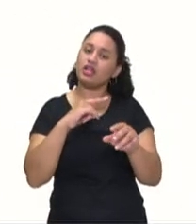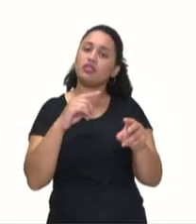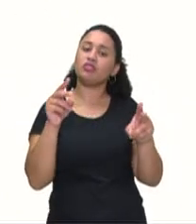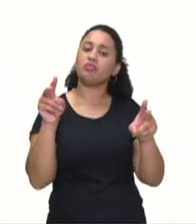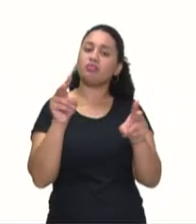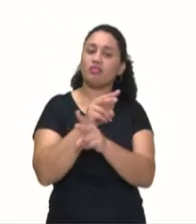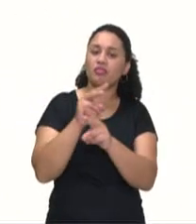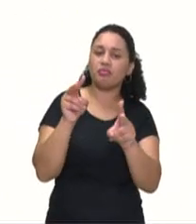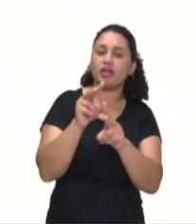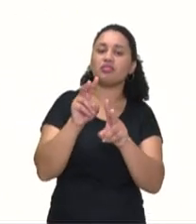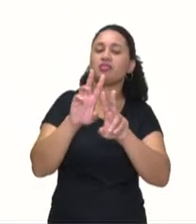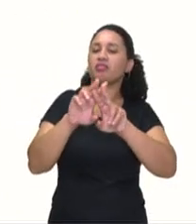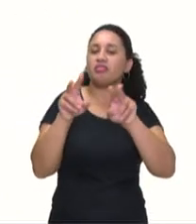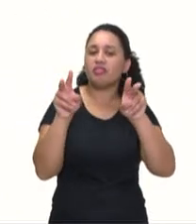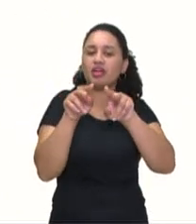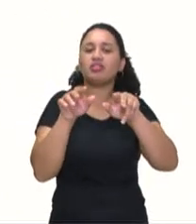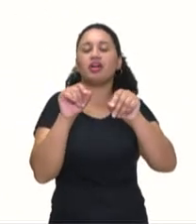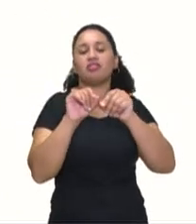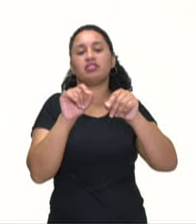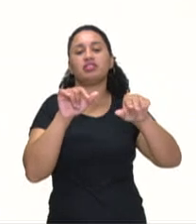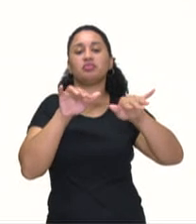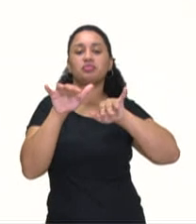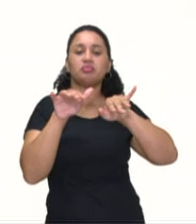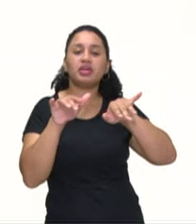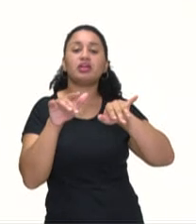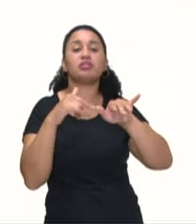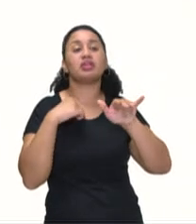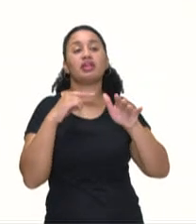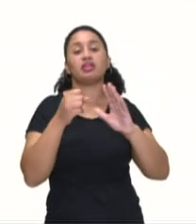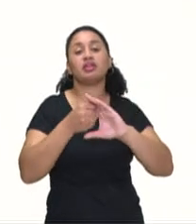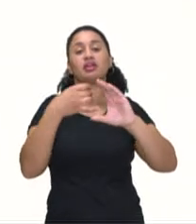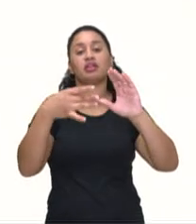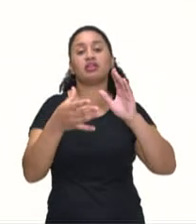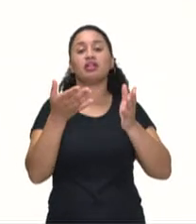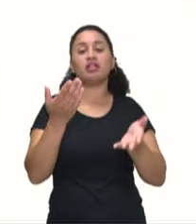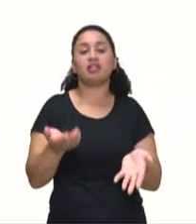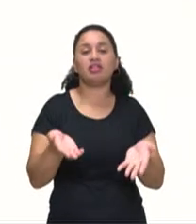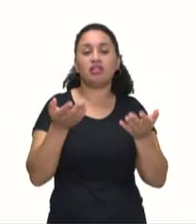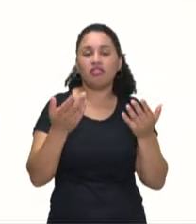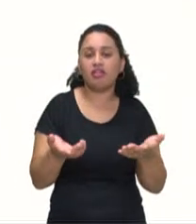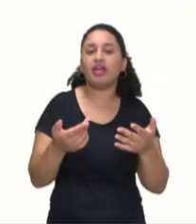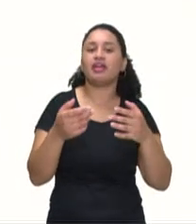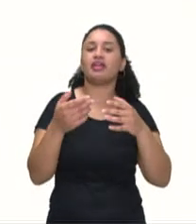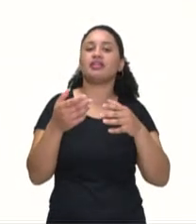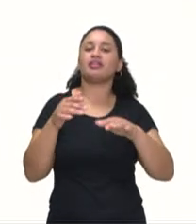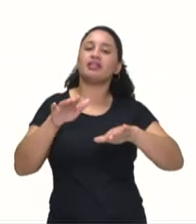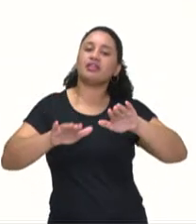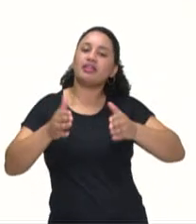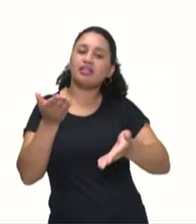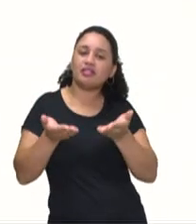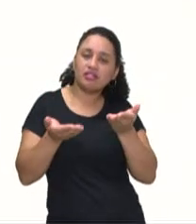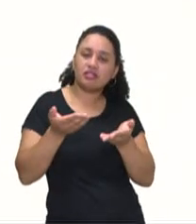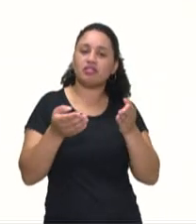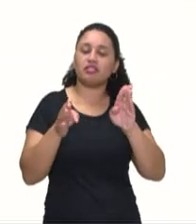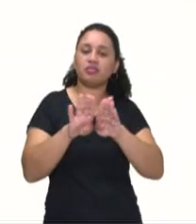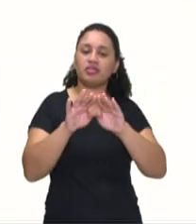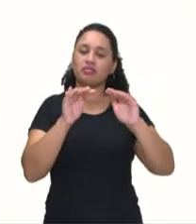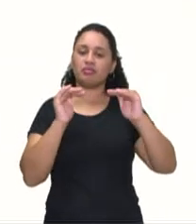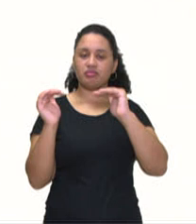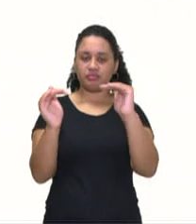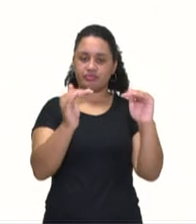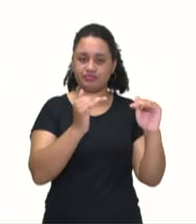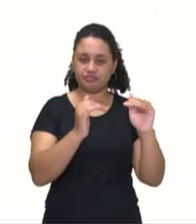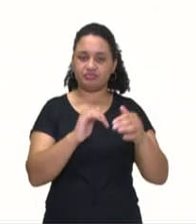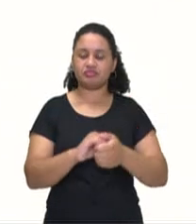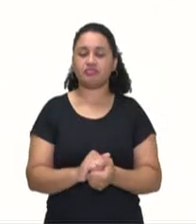ar se caracterizam pelo equilíbrio, leveza e harmonia. a especificidade da